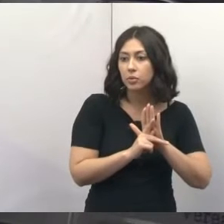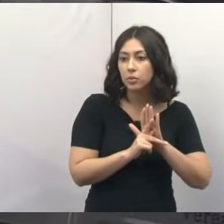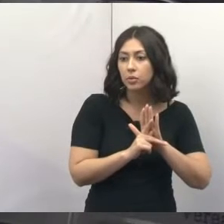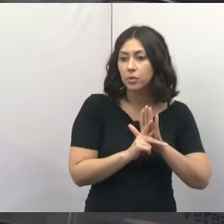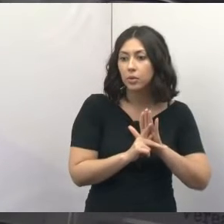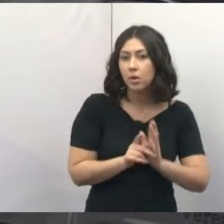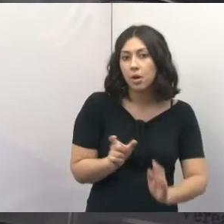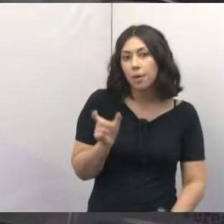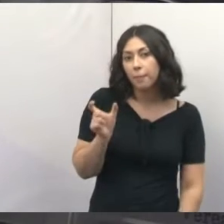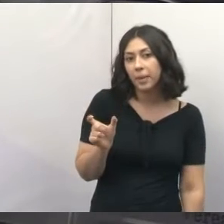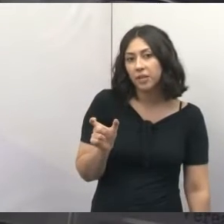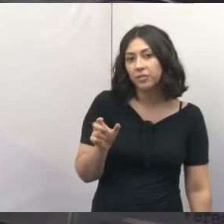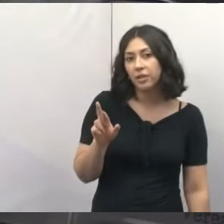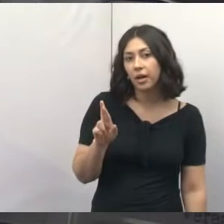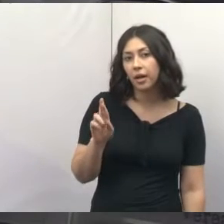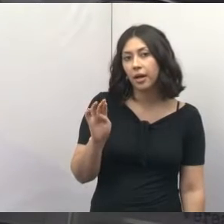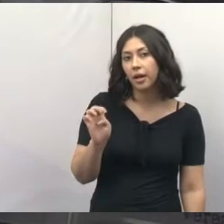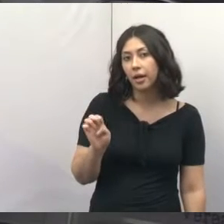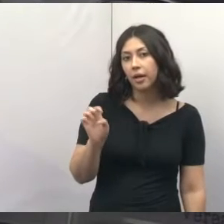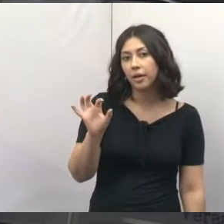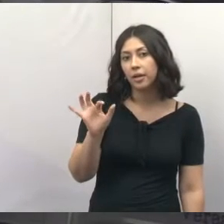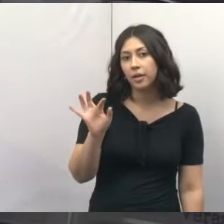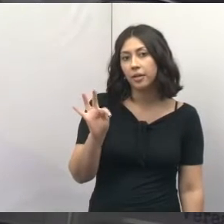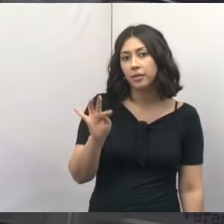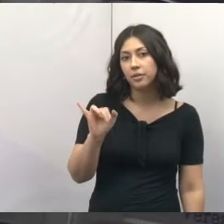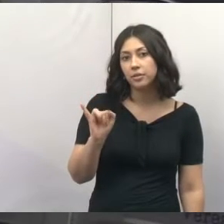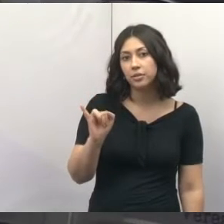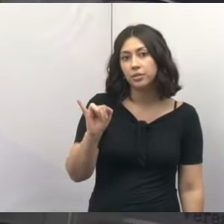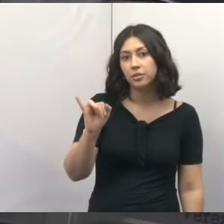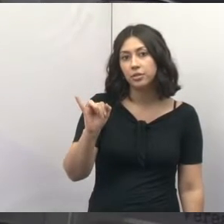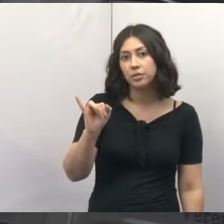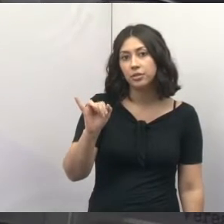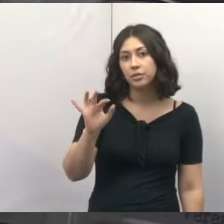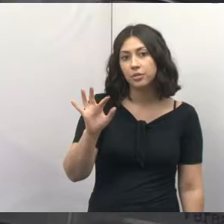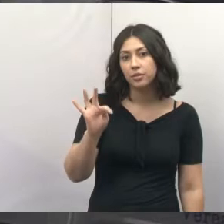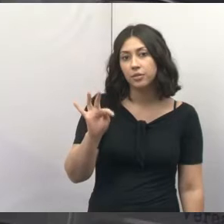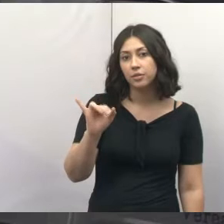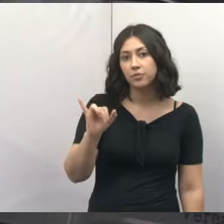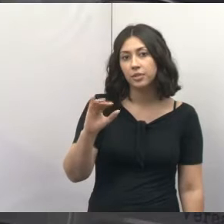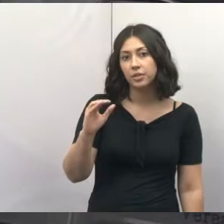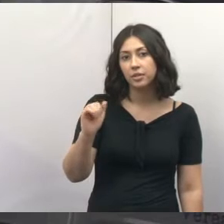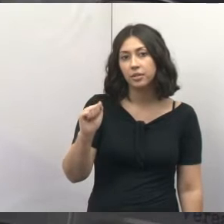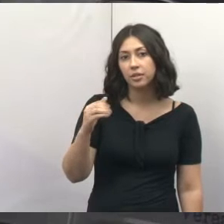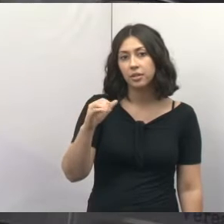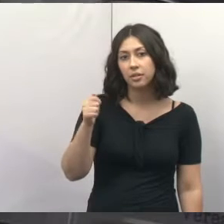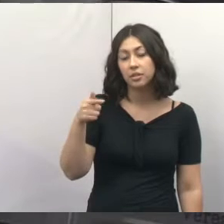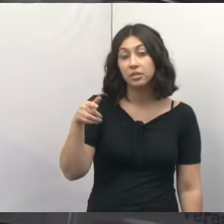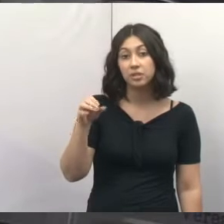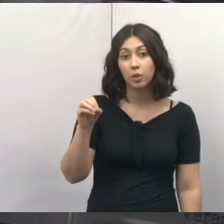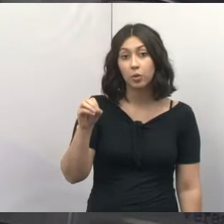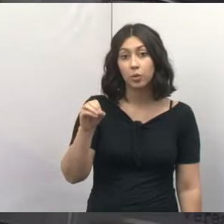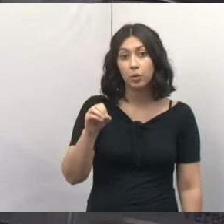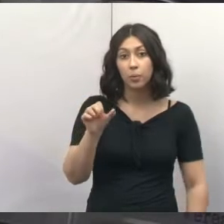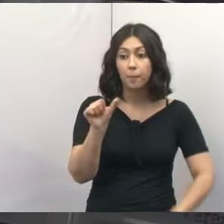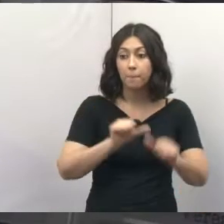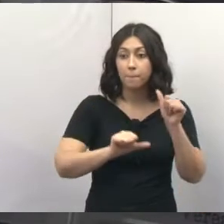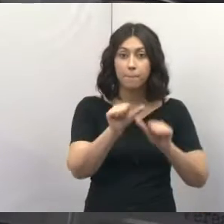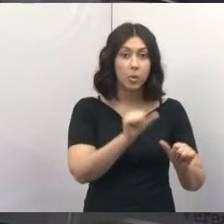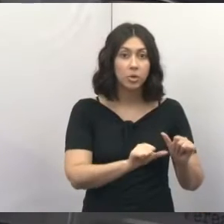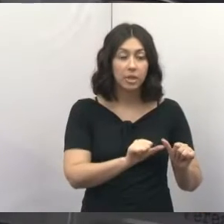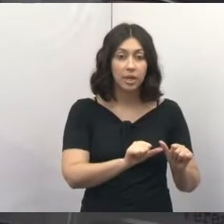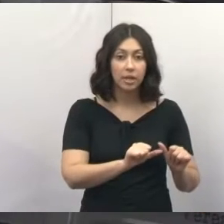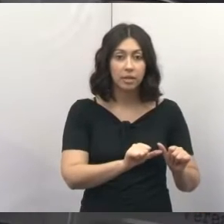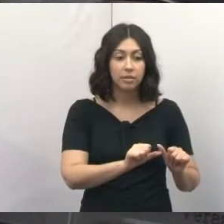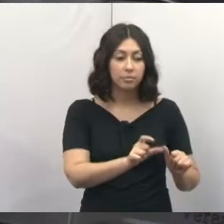palavra retificação e essa palavra for ratificação, nós não vamos poder fazer